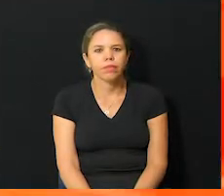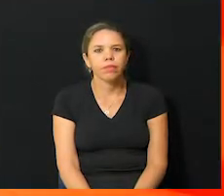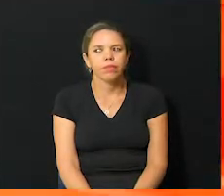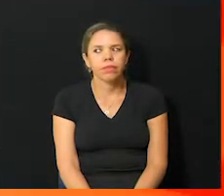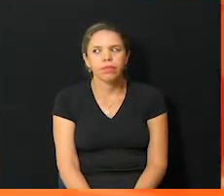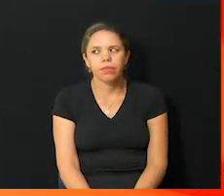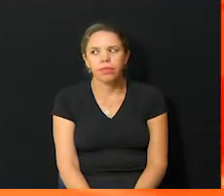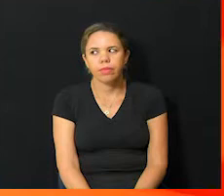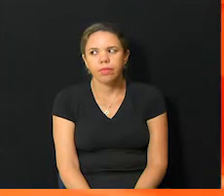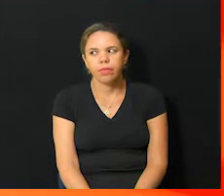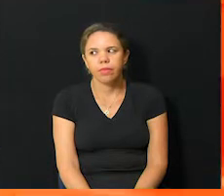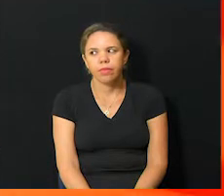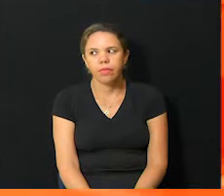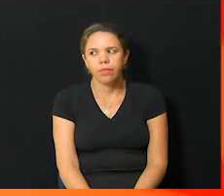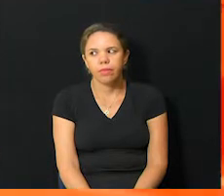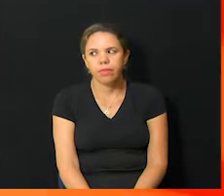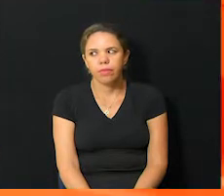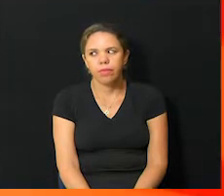água,